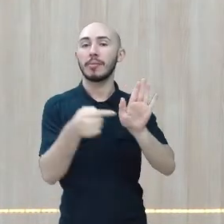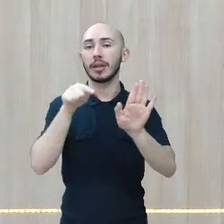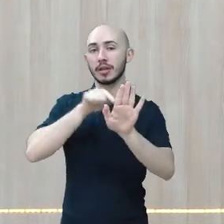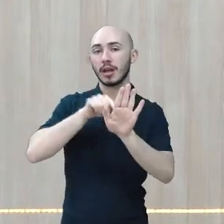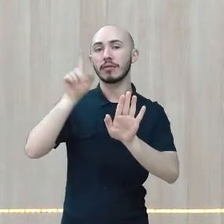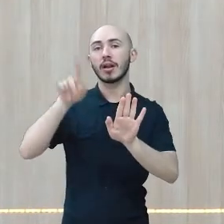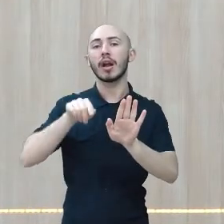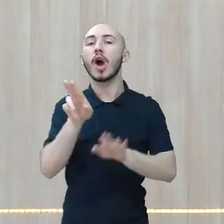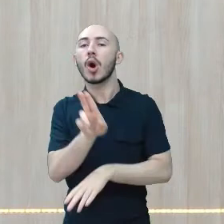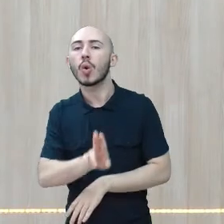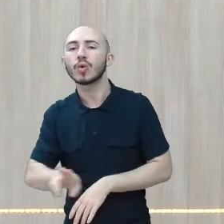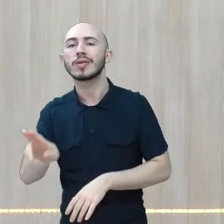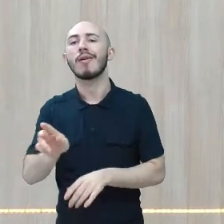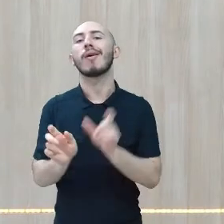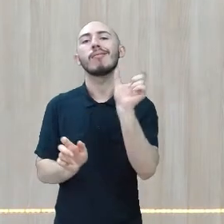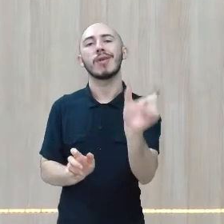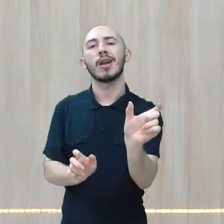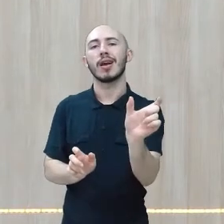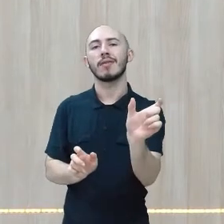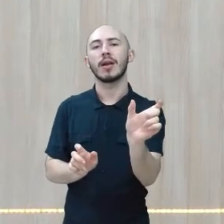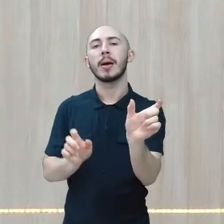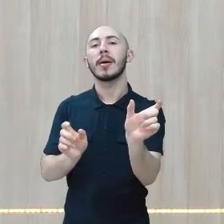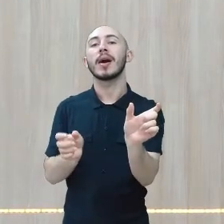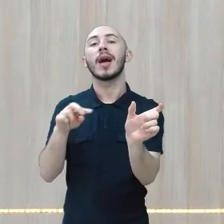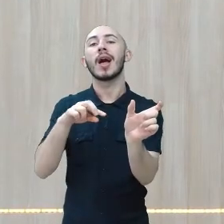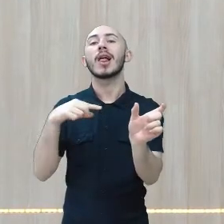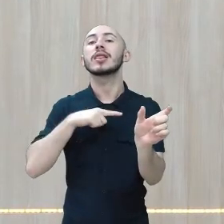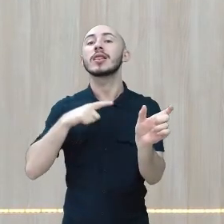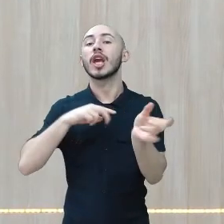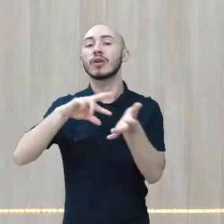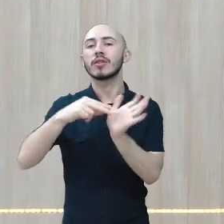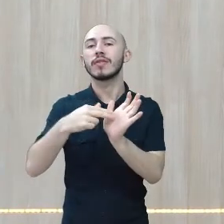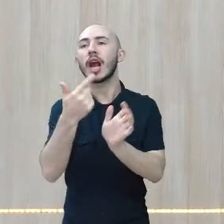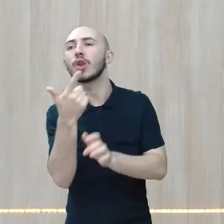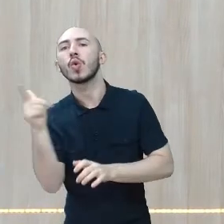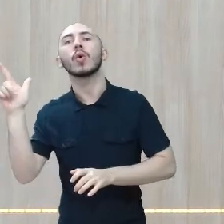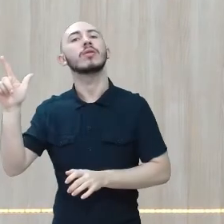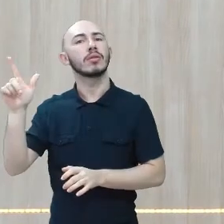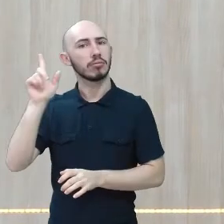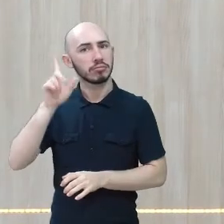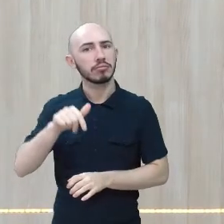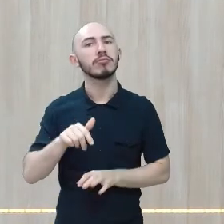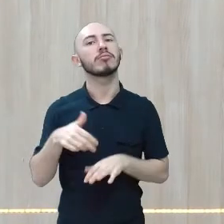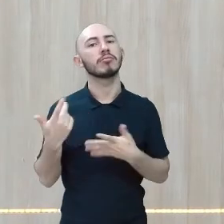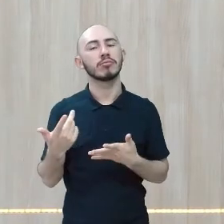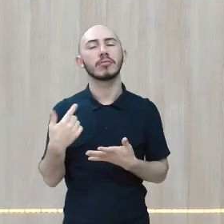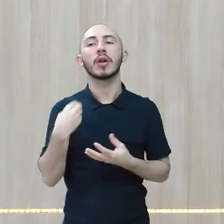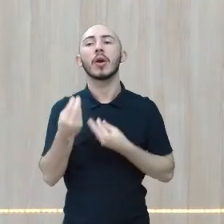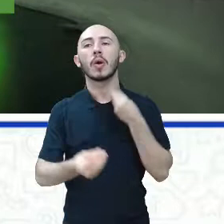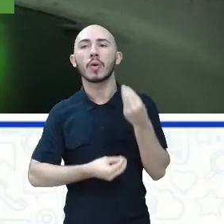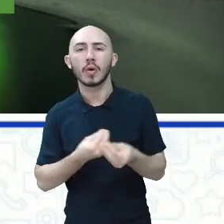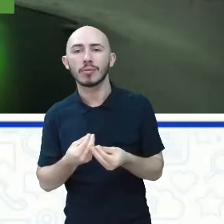o emprego de uma palavra com o significado de outra, em vista